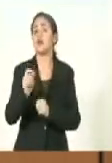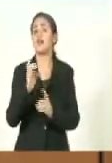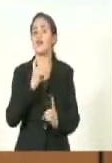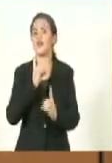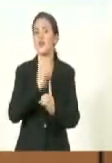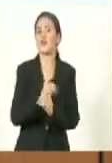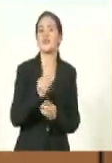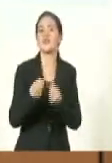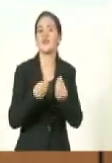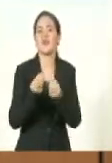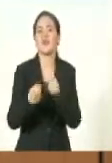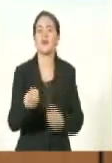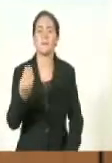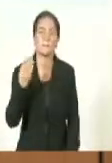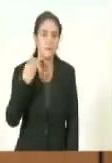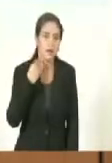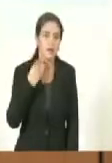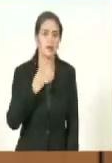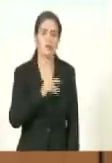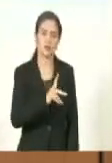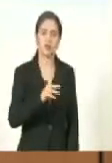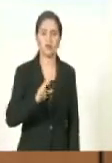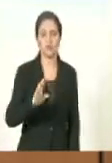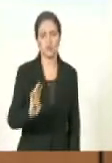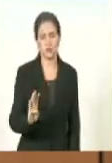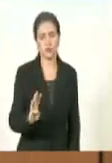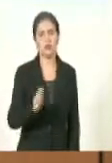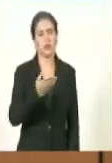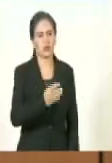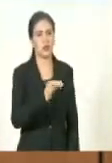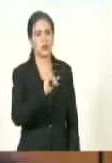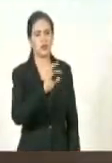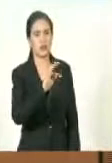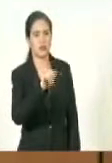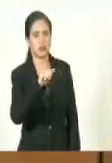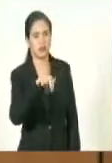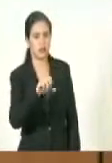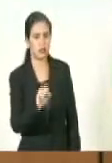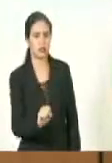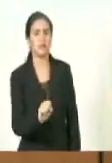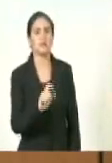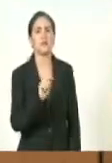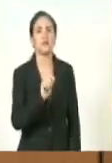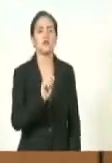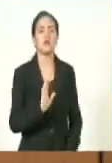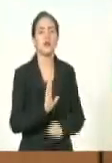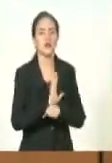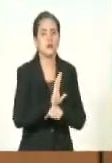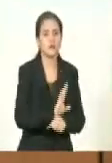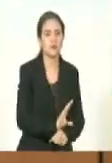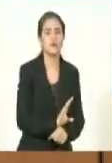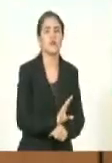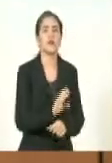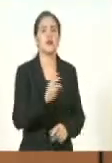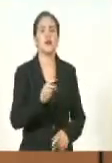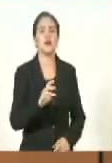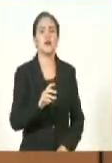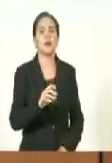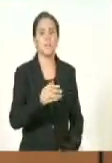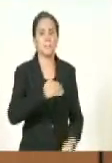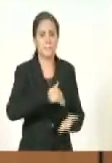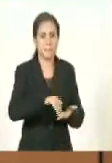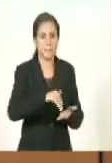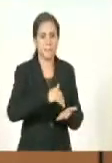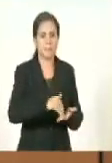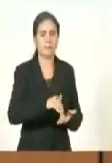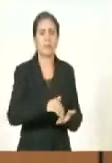financeiras, nas instituições públicas, como foi o caso de Itães, pelo apoio do Ministério da Pesca e Aquicultura, pelo apoio do